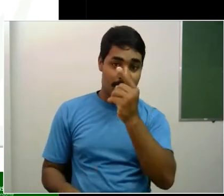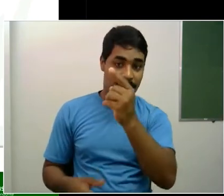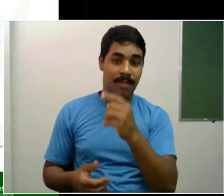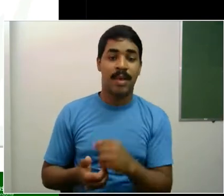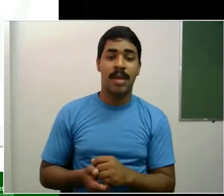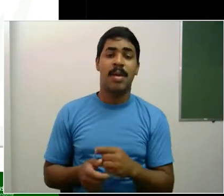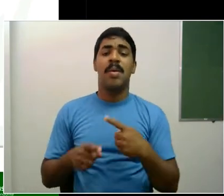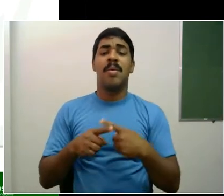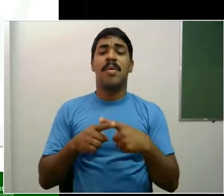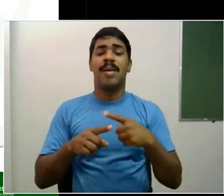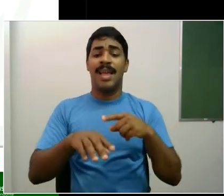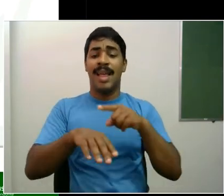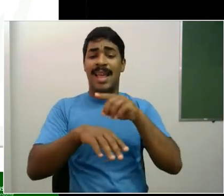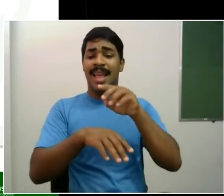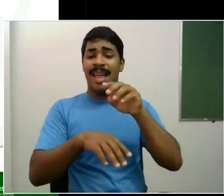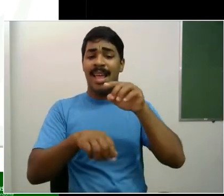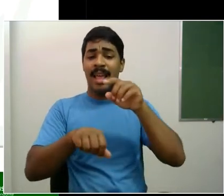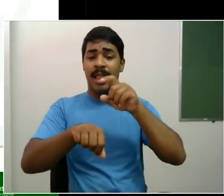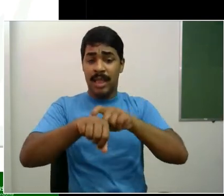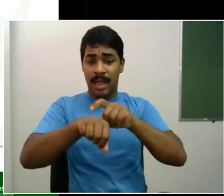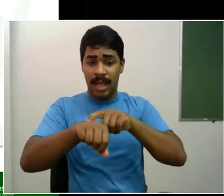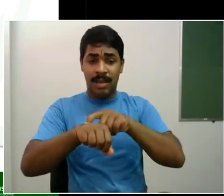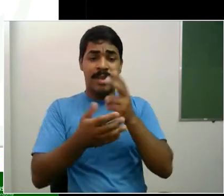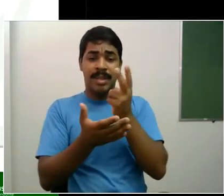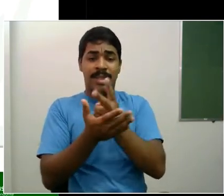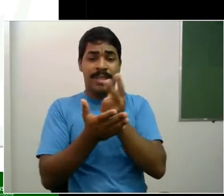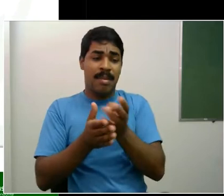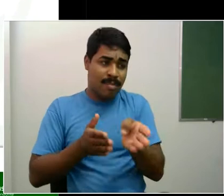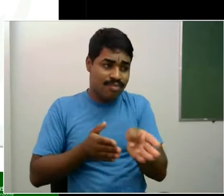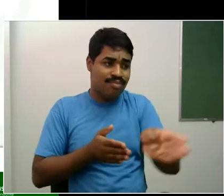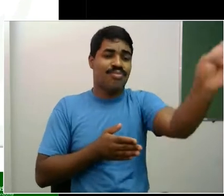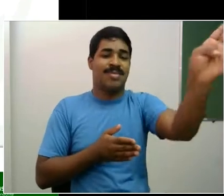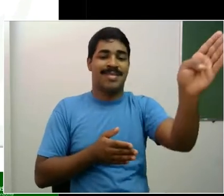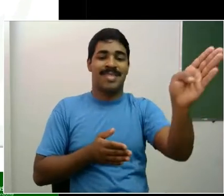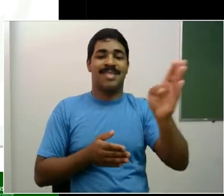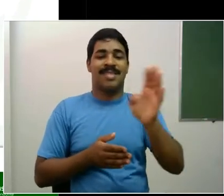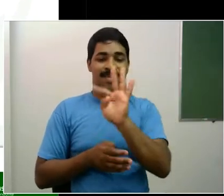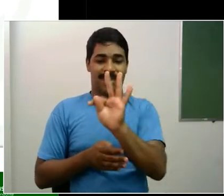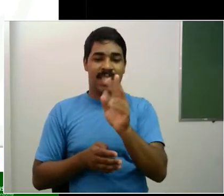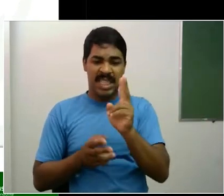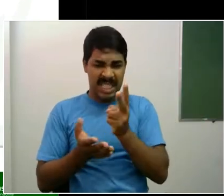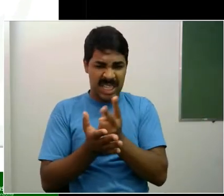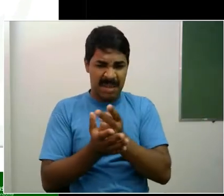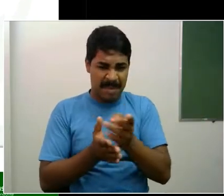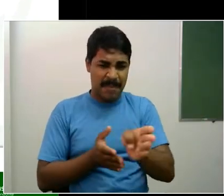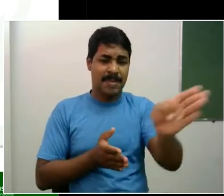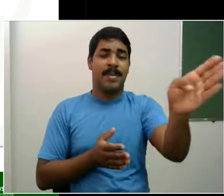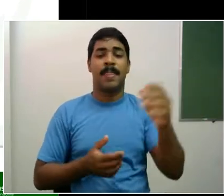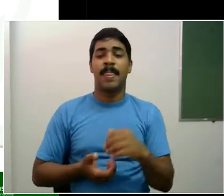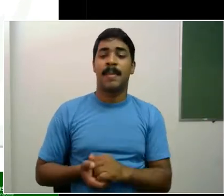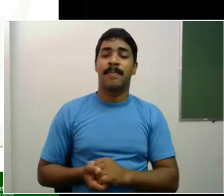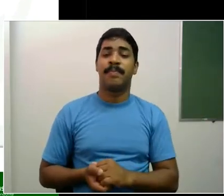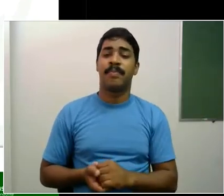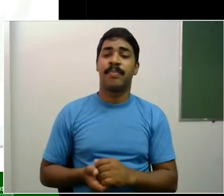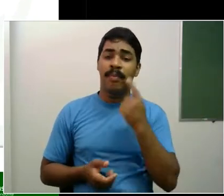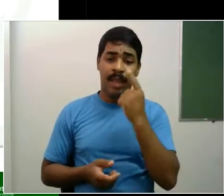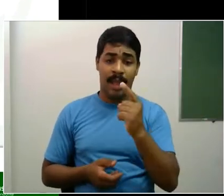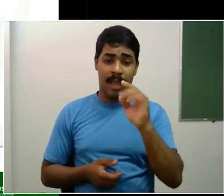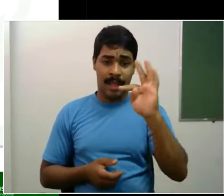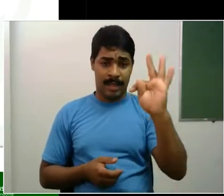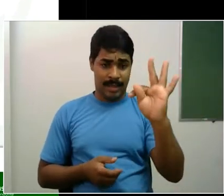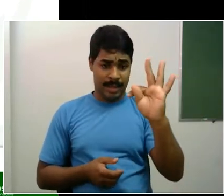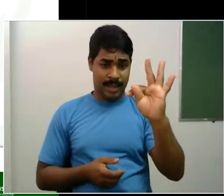porque o tempo é uma seta que aponta para frente, né? Bem, Se nós colocarmos esse T0 aqui